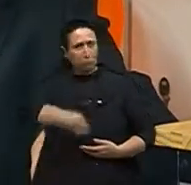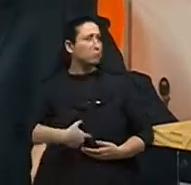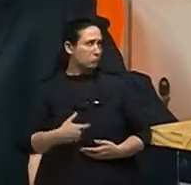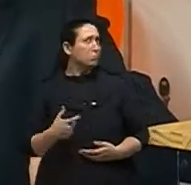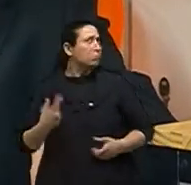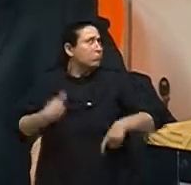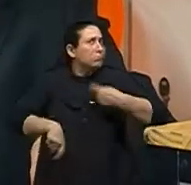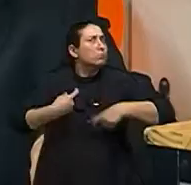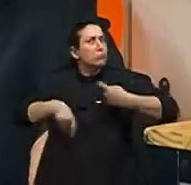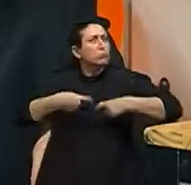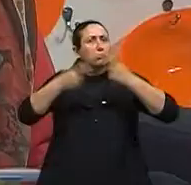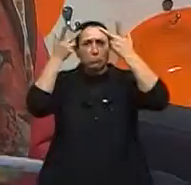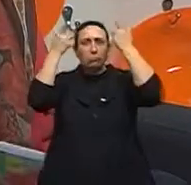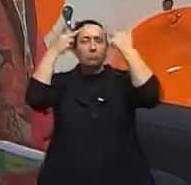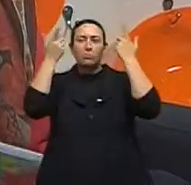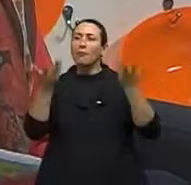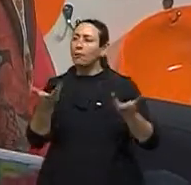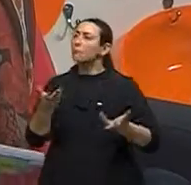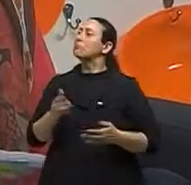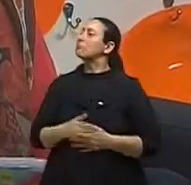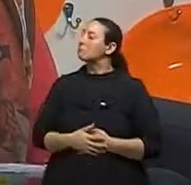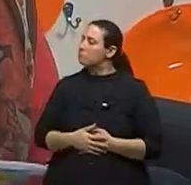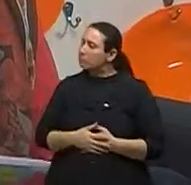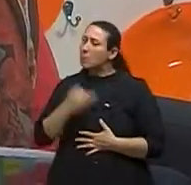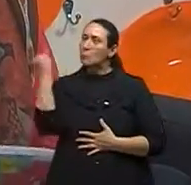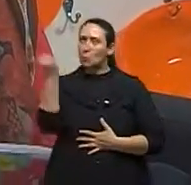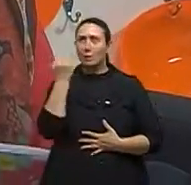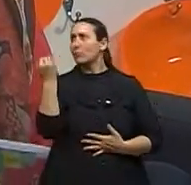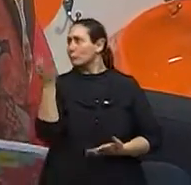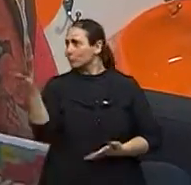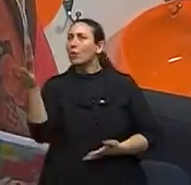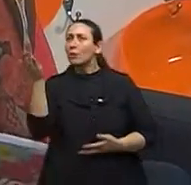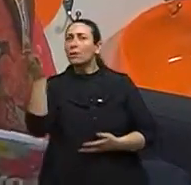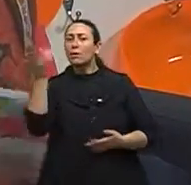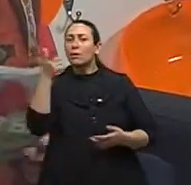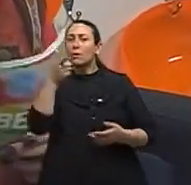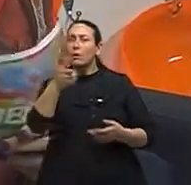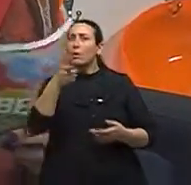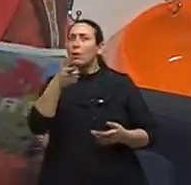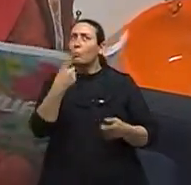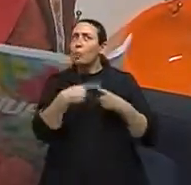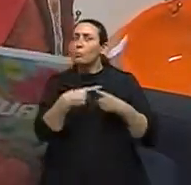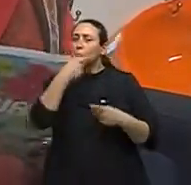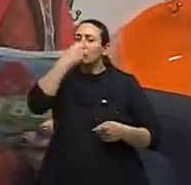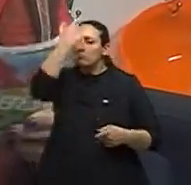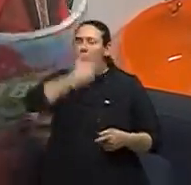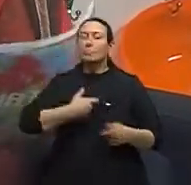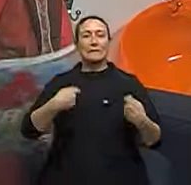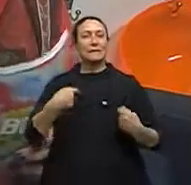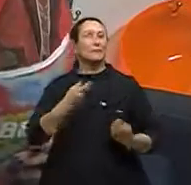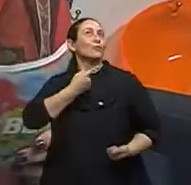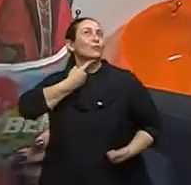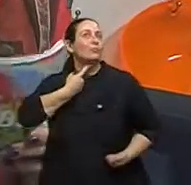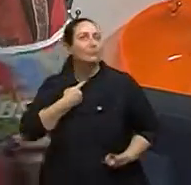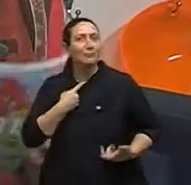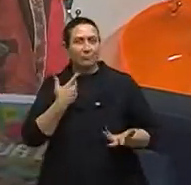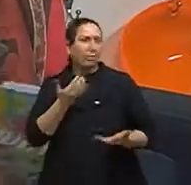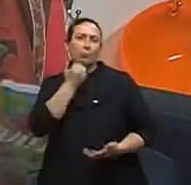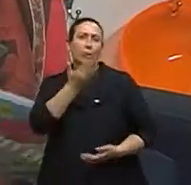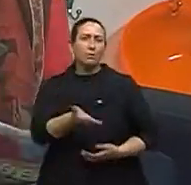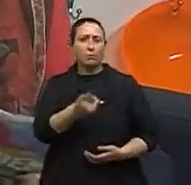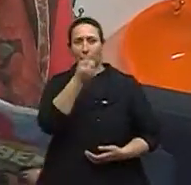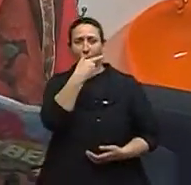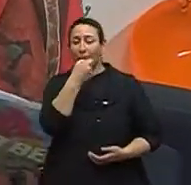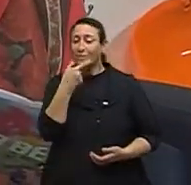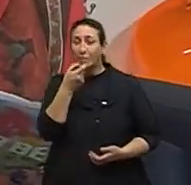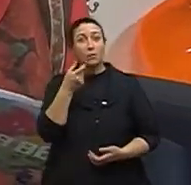sexual para ele é muito importante bom a gente também sabe que o o desejo é o fundamental não tem medicação que vai fazer